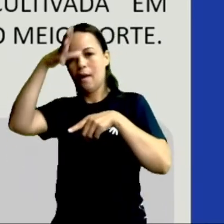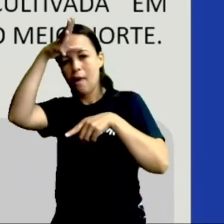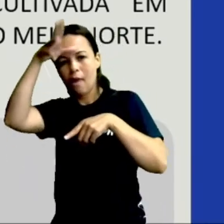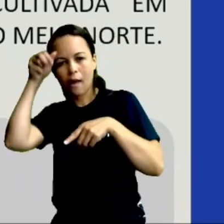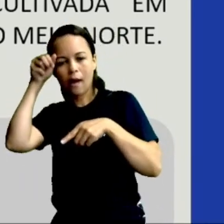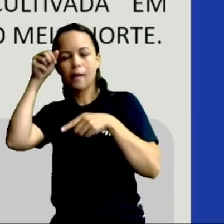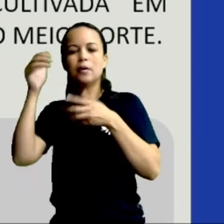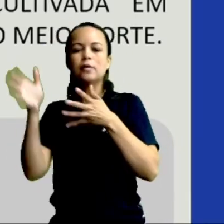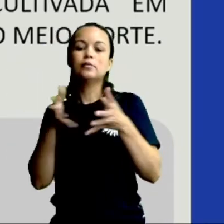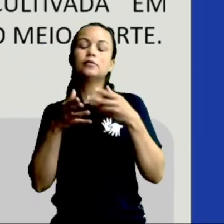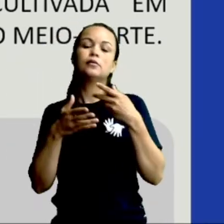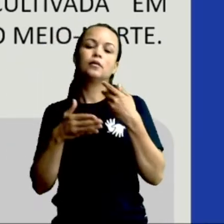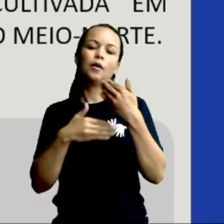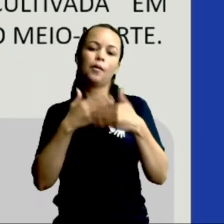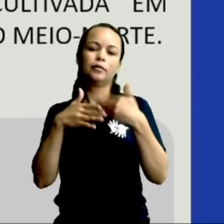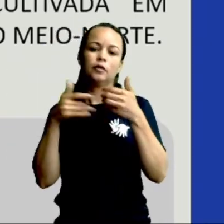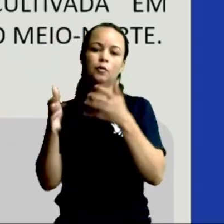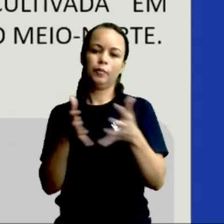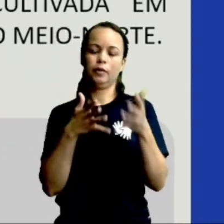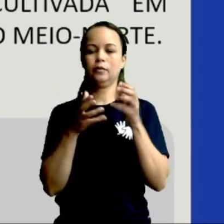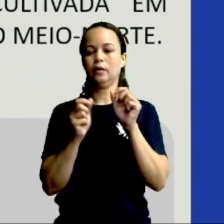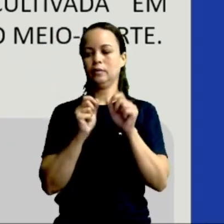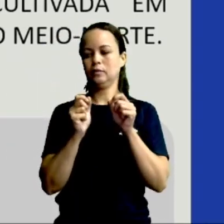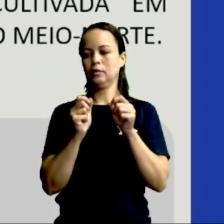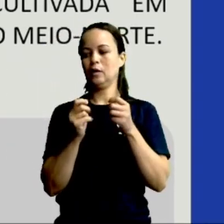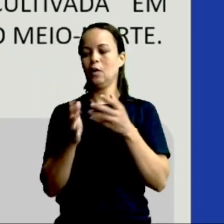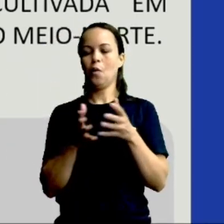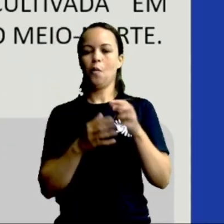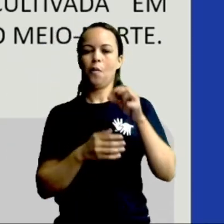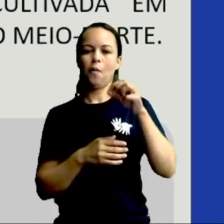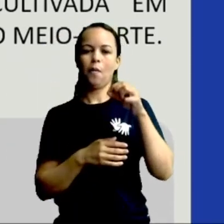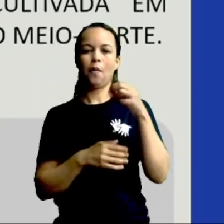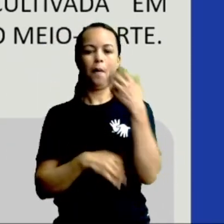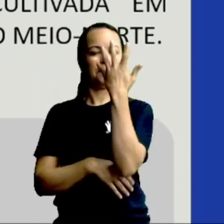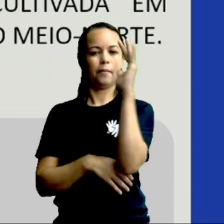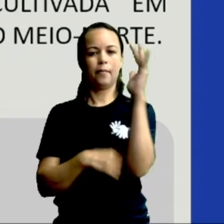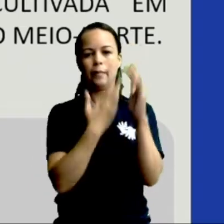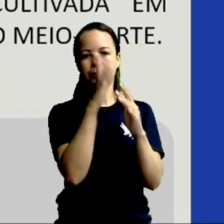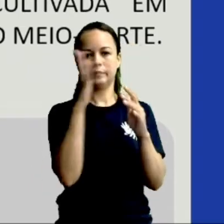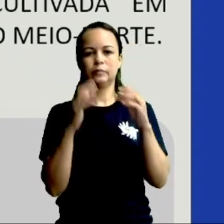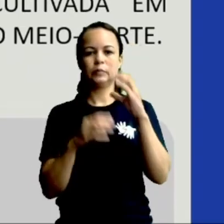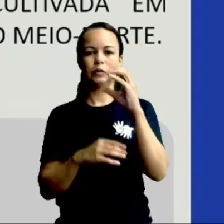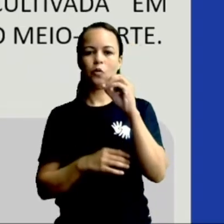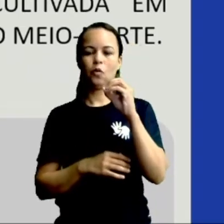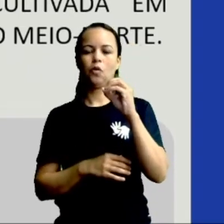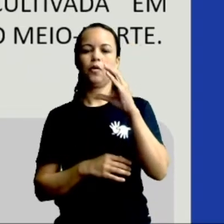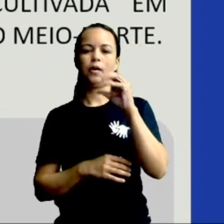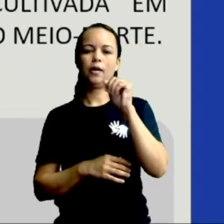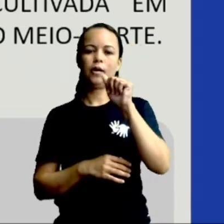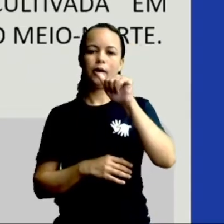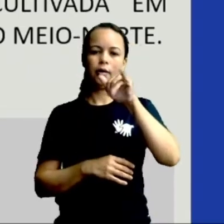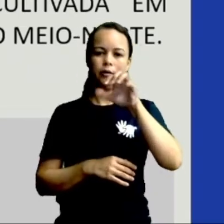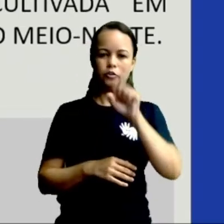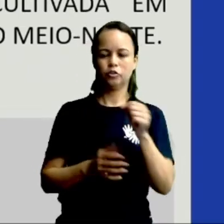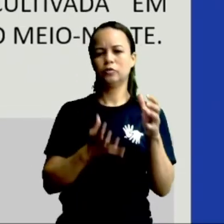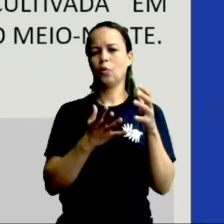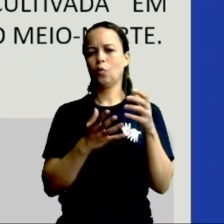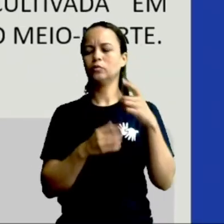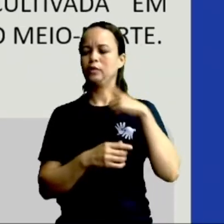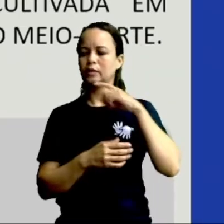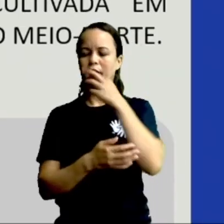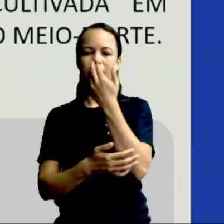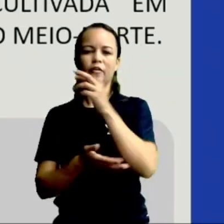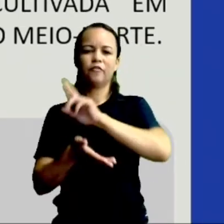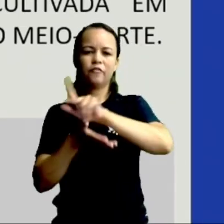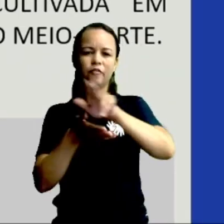Nessa sub-região predomina uma vegetação conhecida como Mata dos Cocais, onde as principais espécies são o